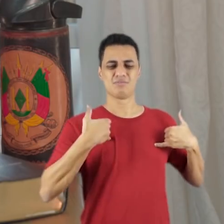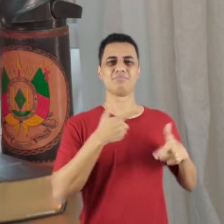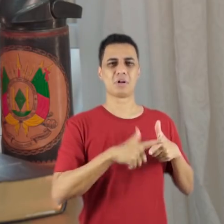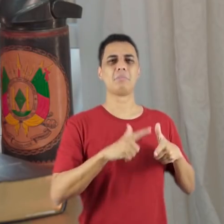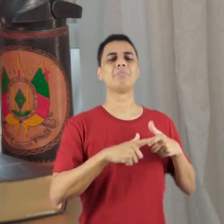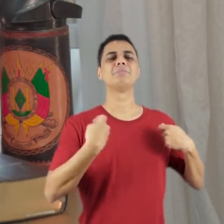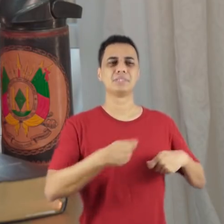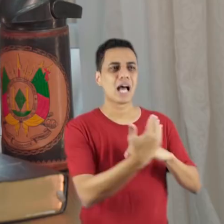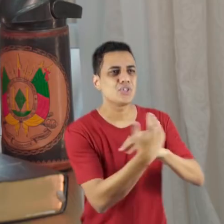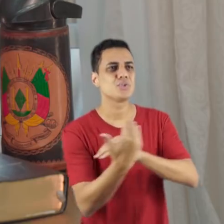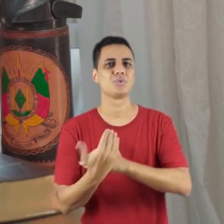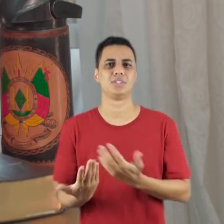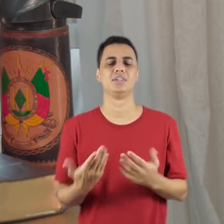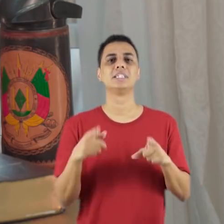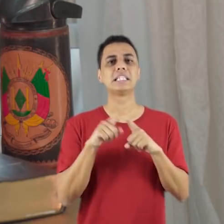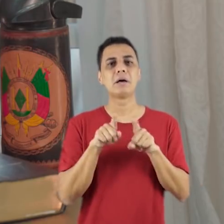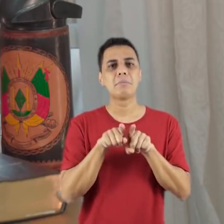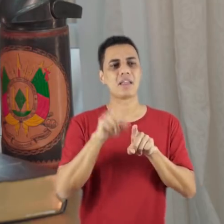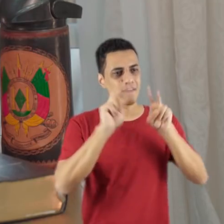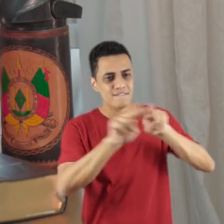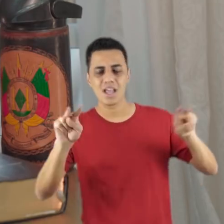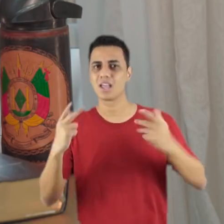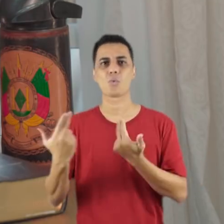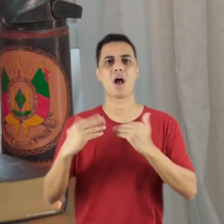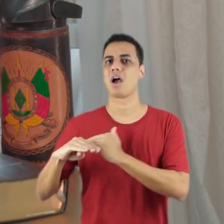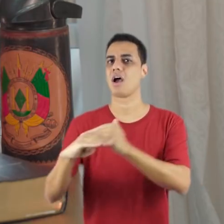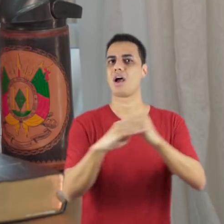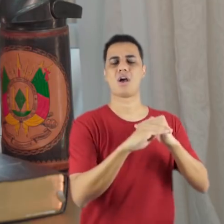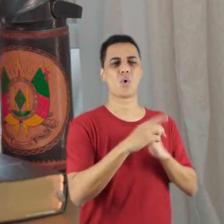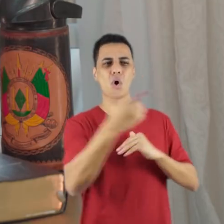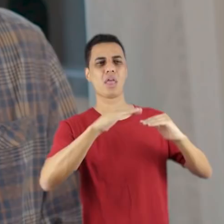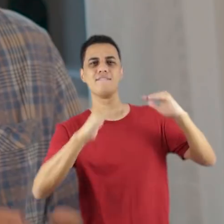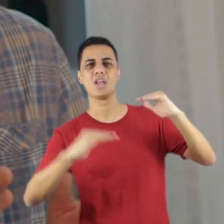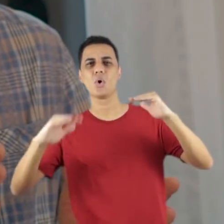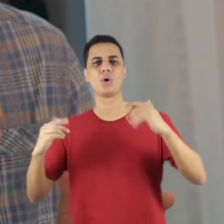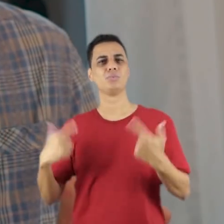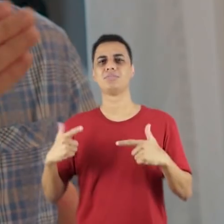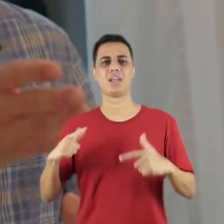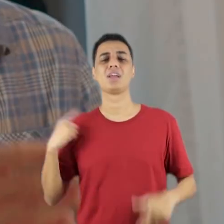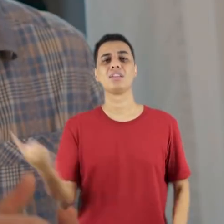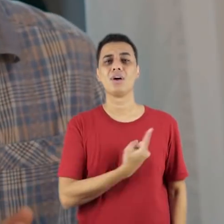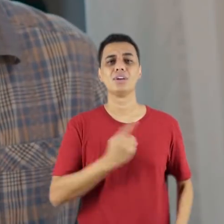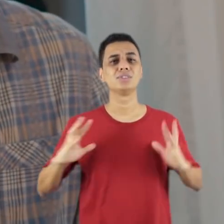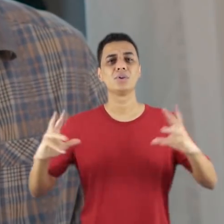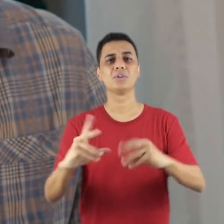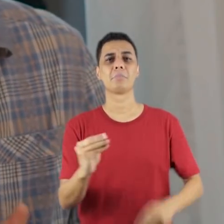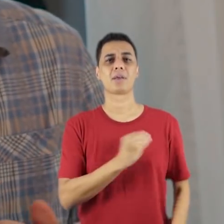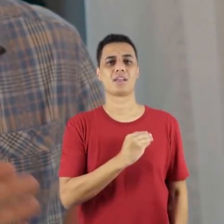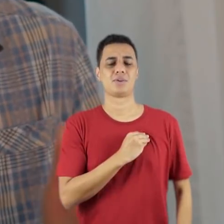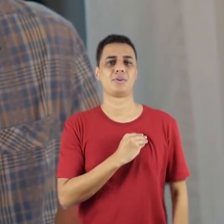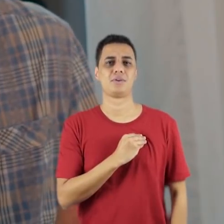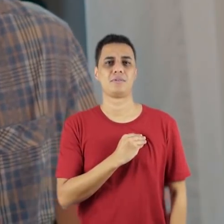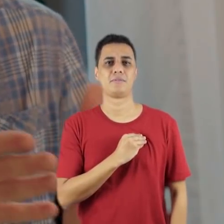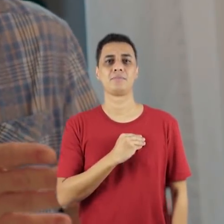os outros como iguais, não como inferiores. Todos somos pecadores e precisamos da graça de Deus. Terceiro, pense nos outros quando for fazer